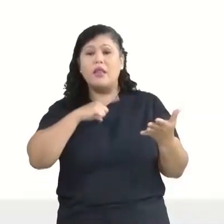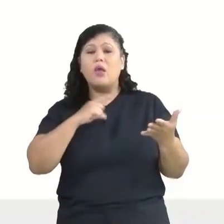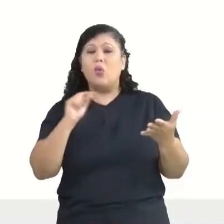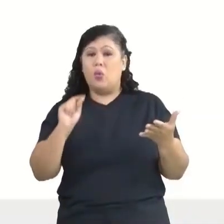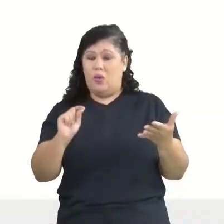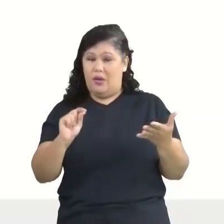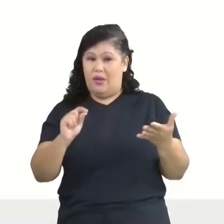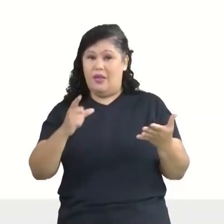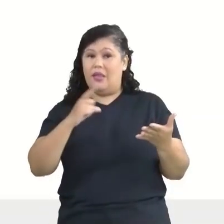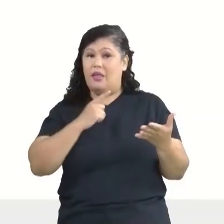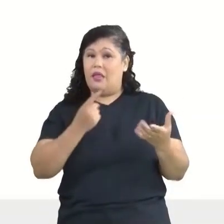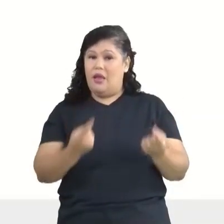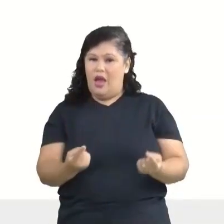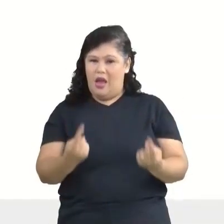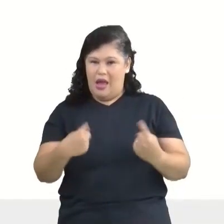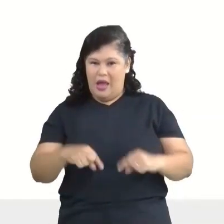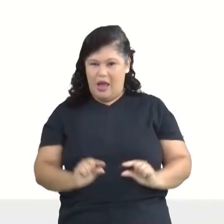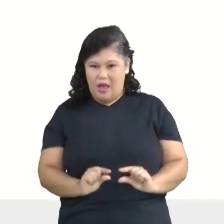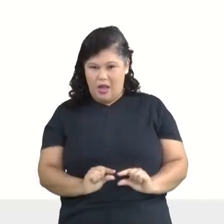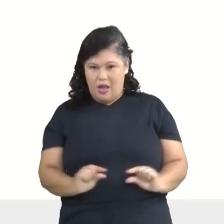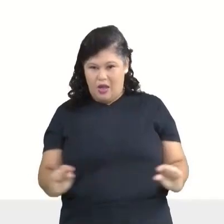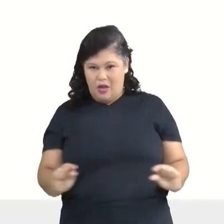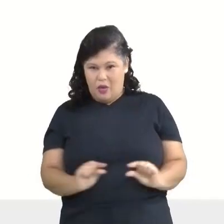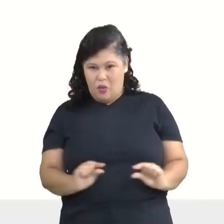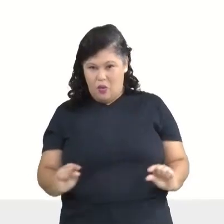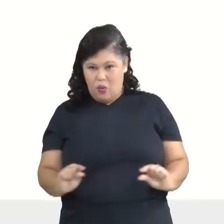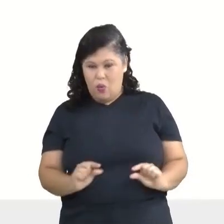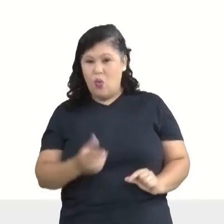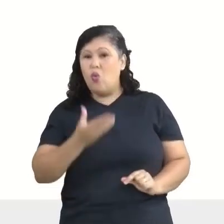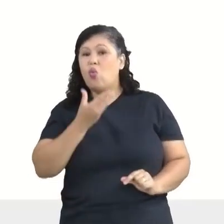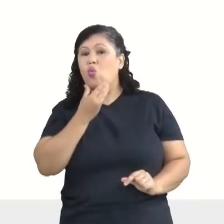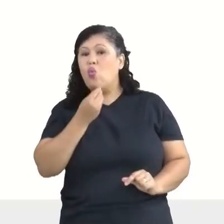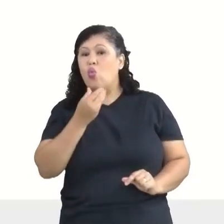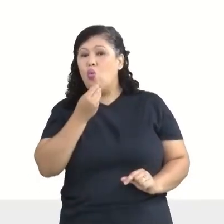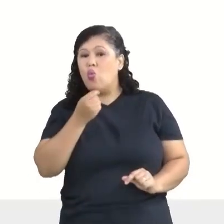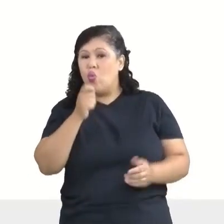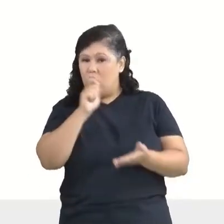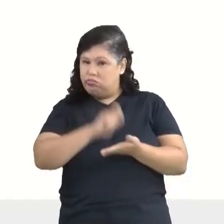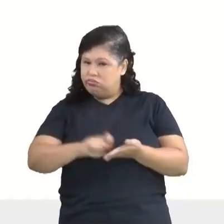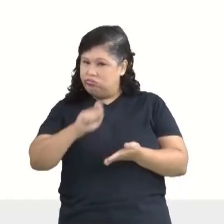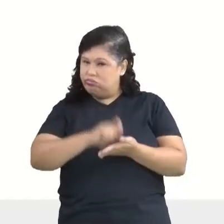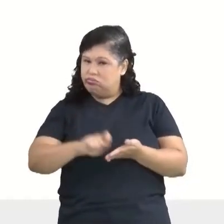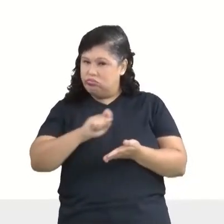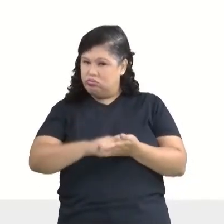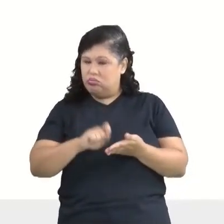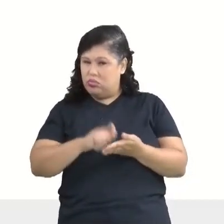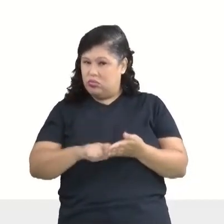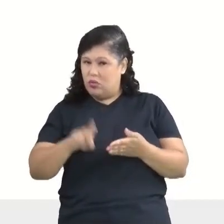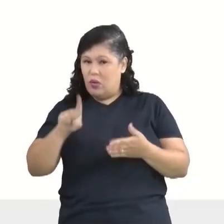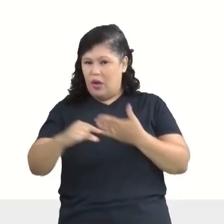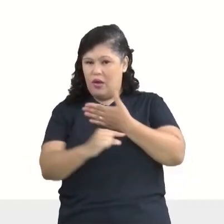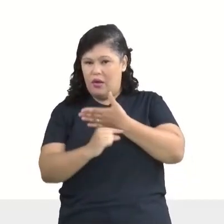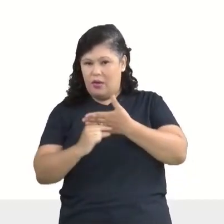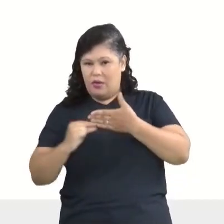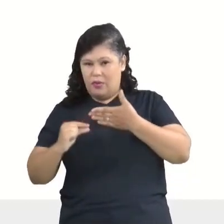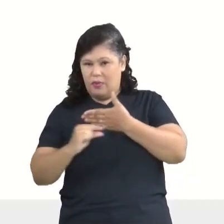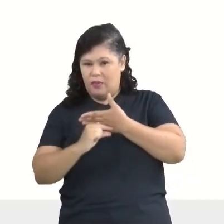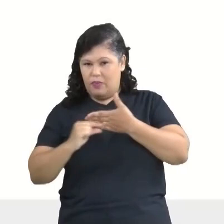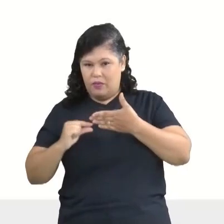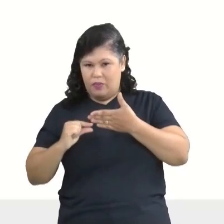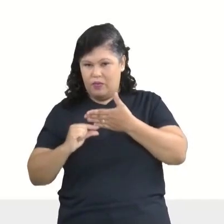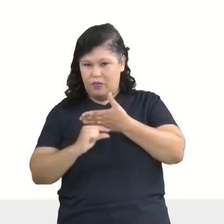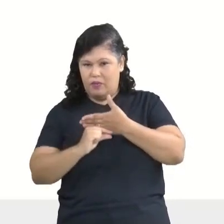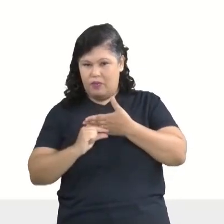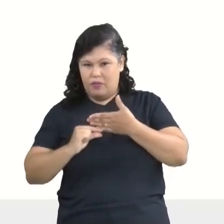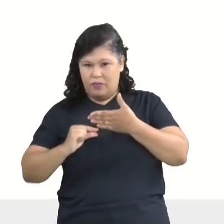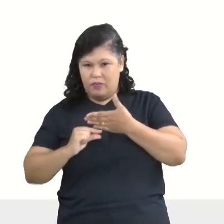O autor, perdão. Nosso poema tem o autor. Olha aqui o autor do nosso